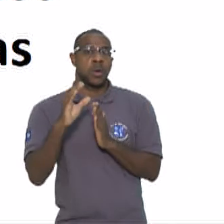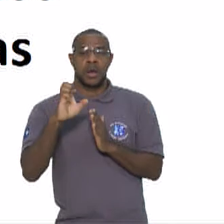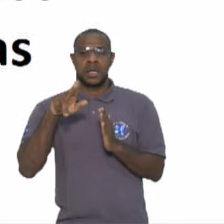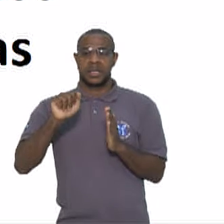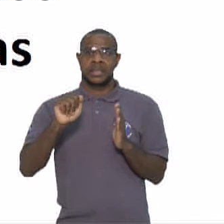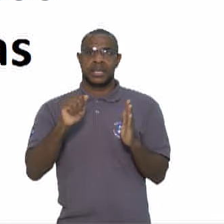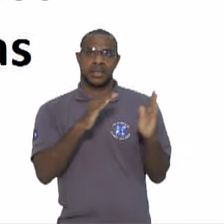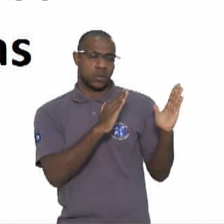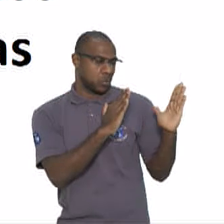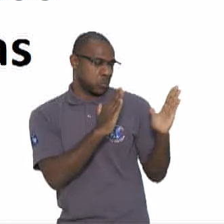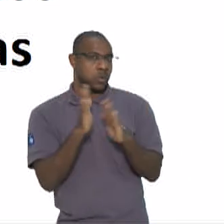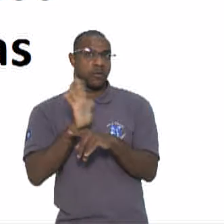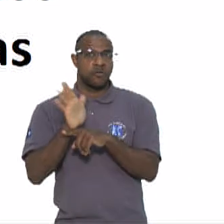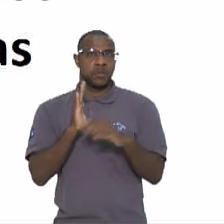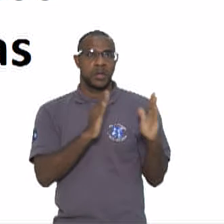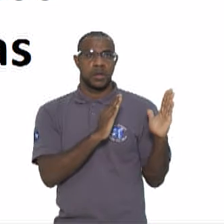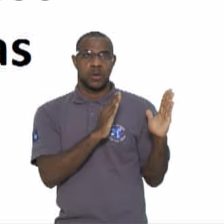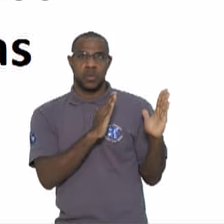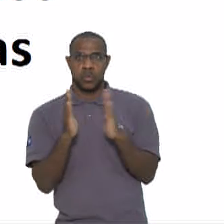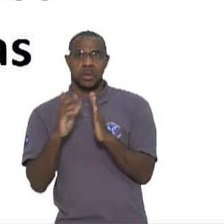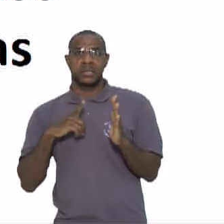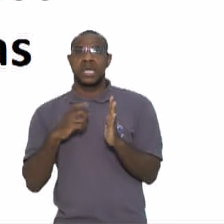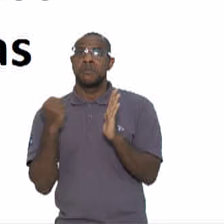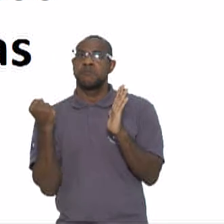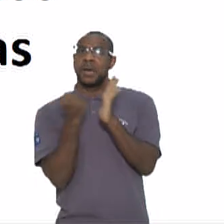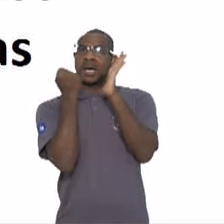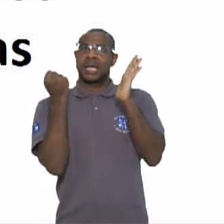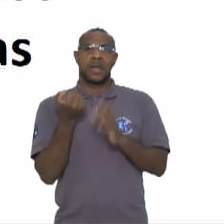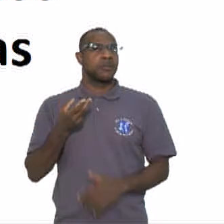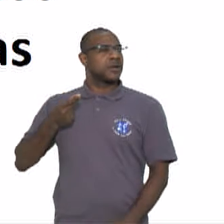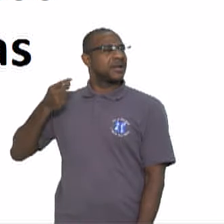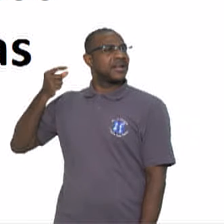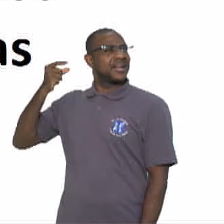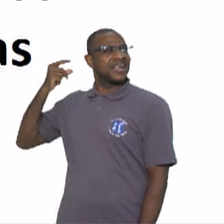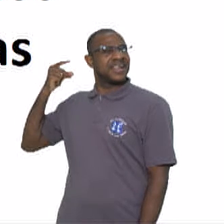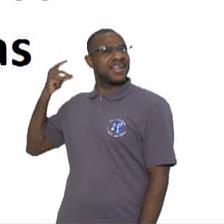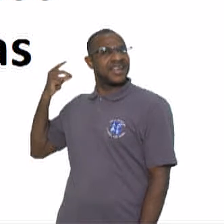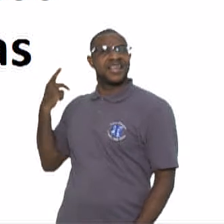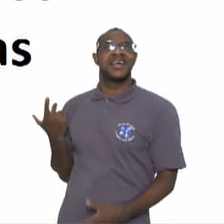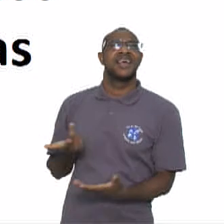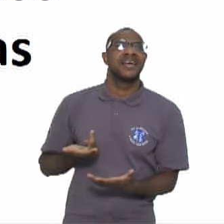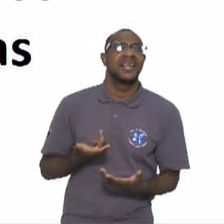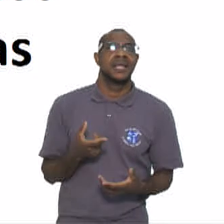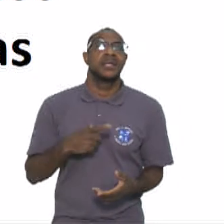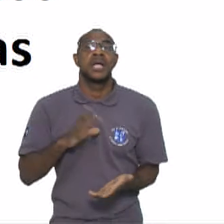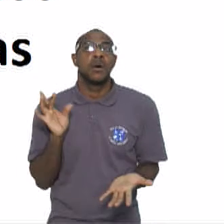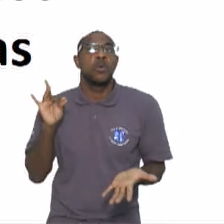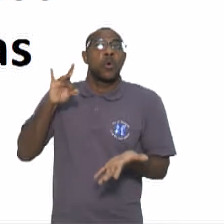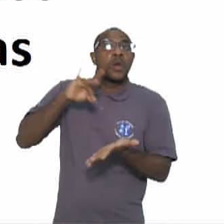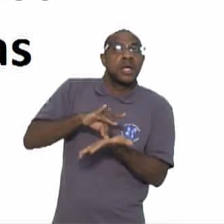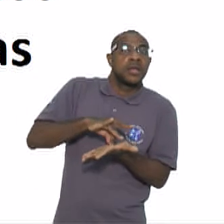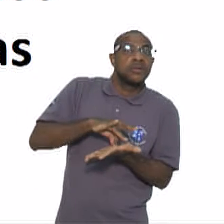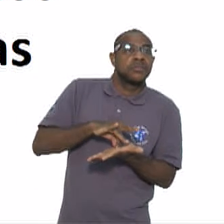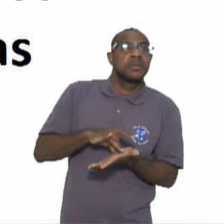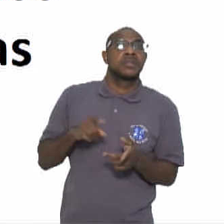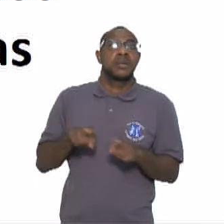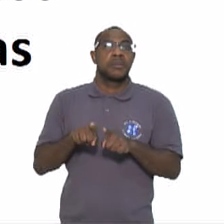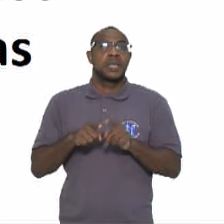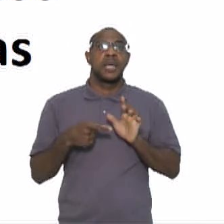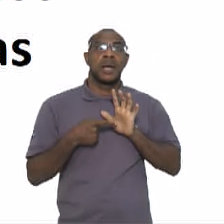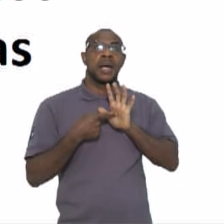ação. As cenas que marcaram épocas. O roteiro descreve as cenas, aos originais e as